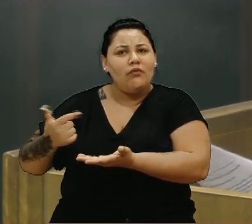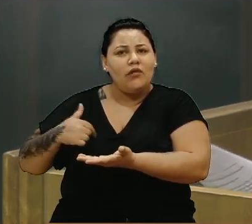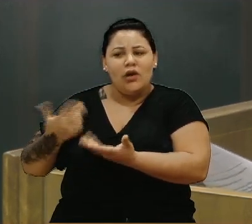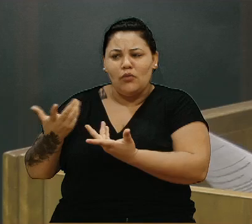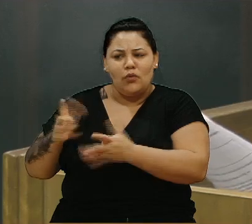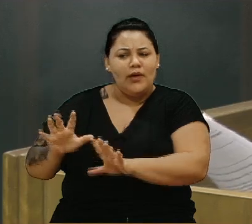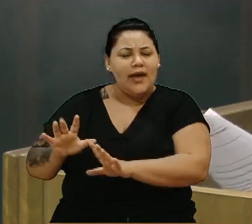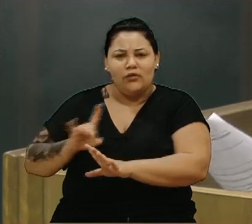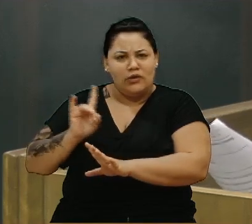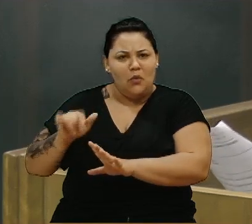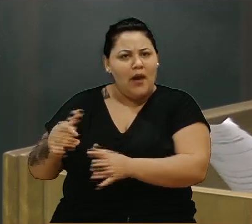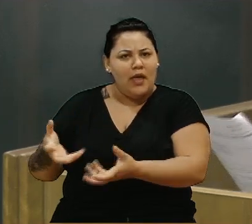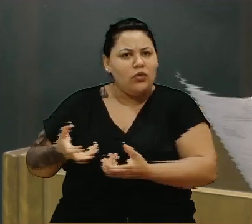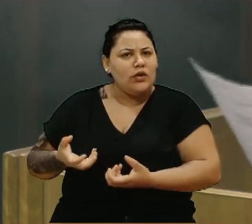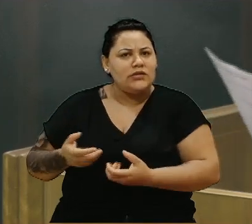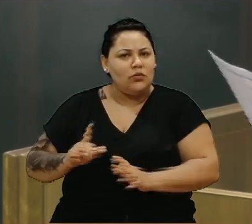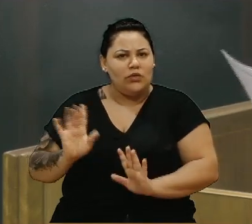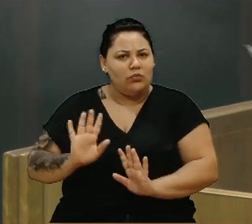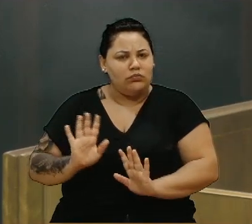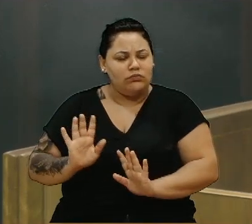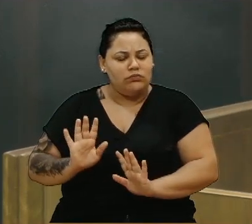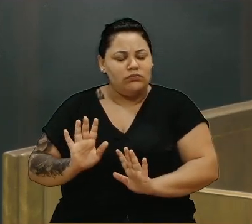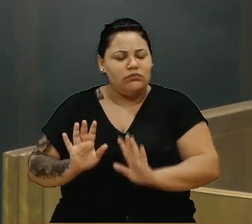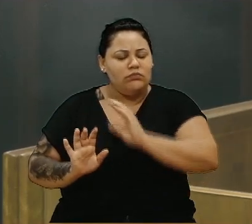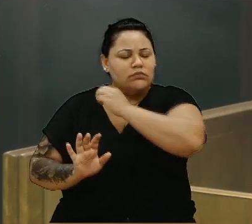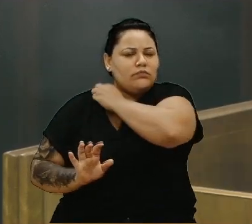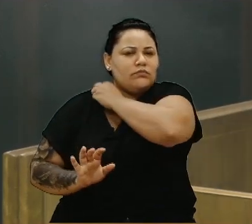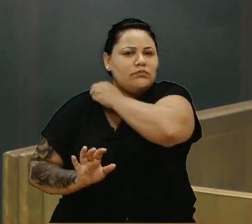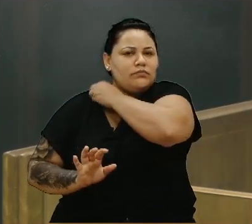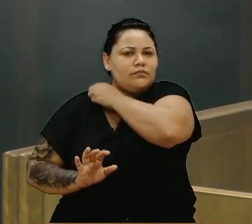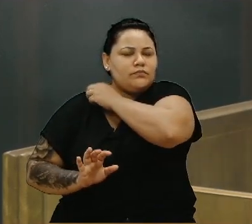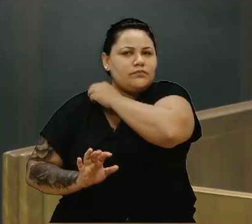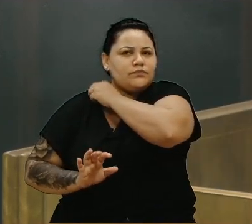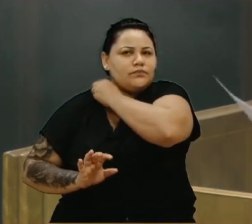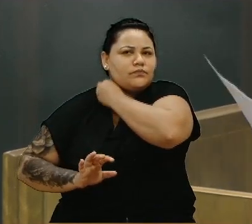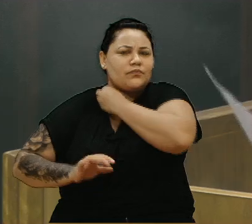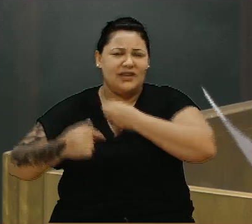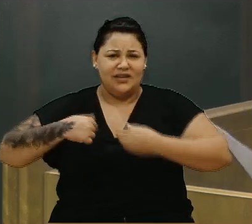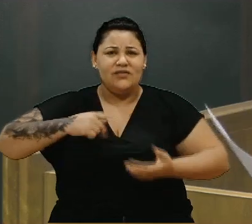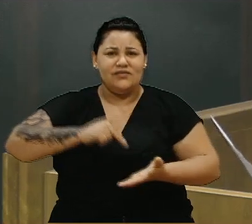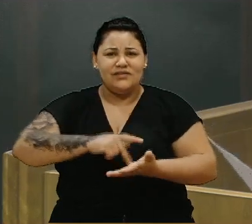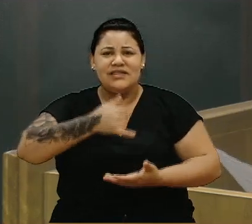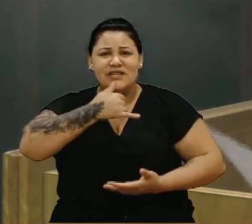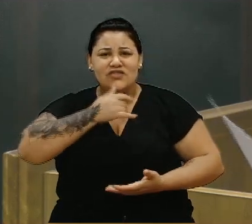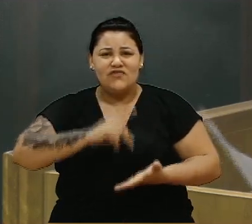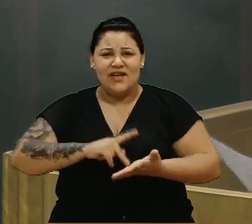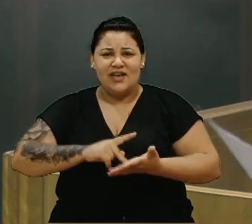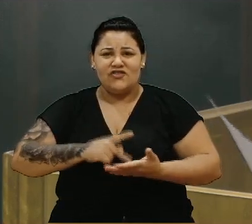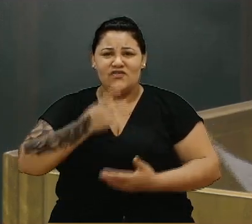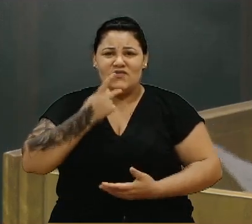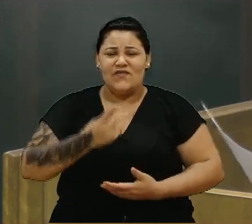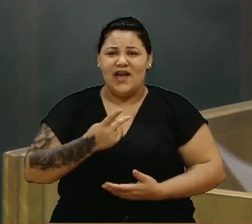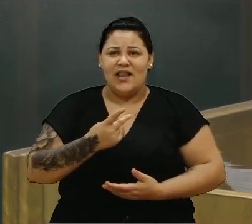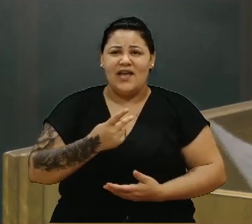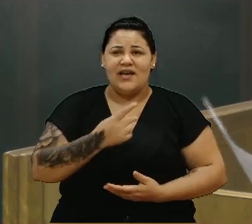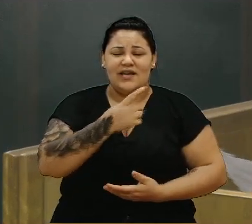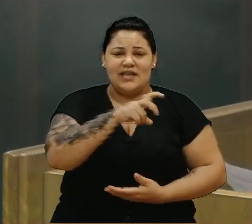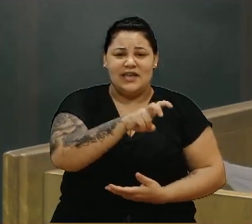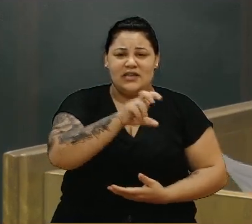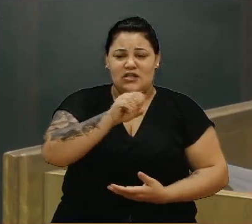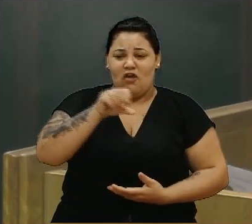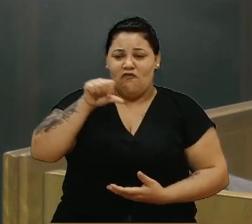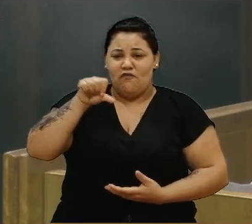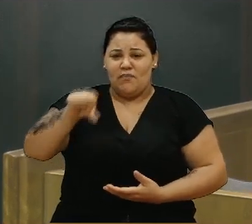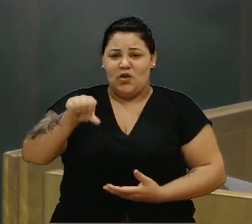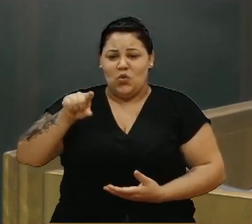então não é doação. Vamos mudar o termo. Vamos lá. Eu fico muito triste quando a gente vem aqui e fala de 509 mil reais.